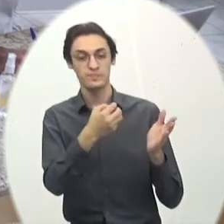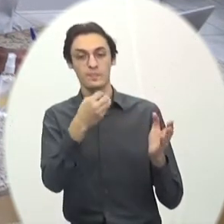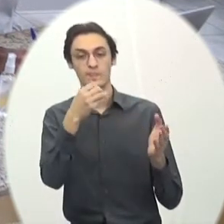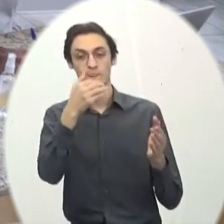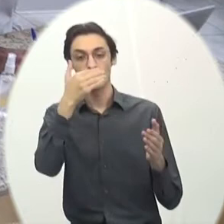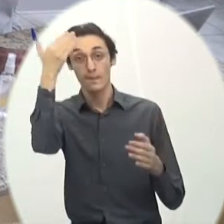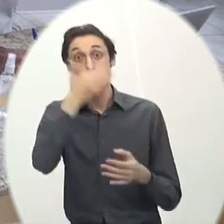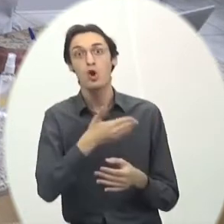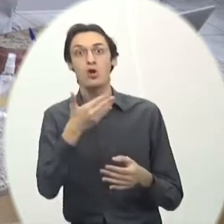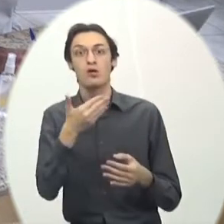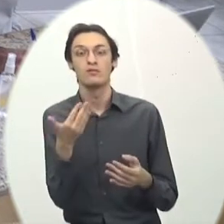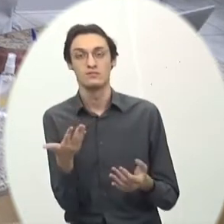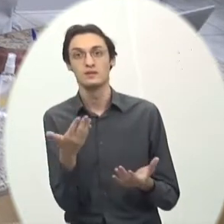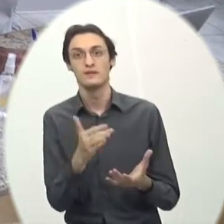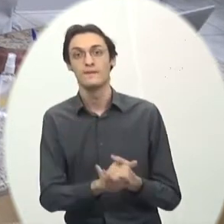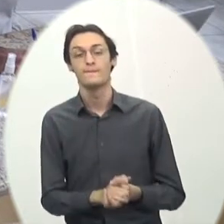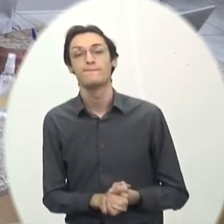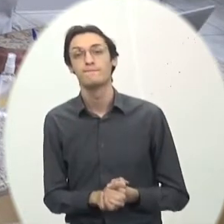comprovar.